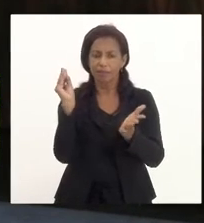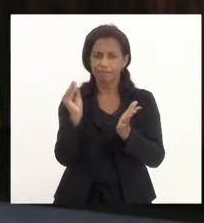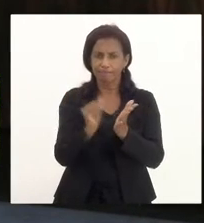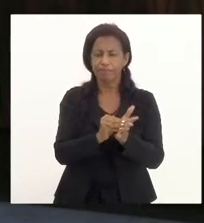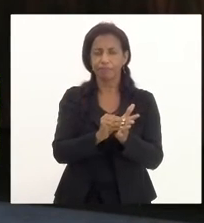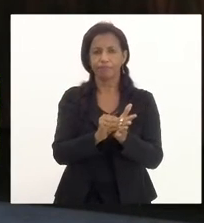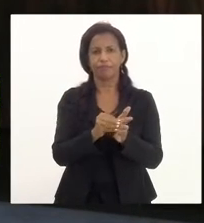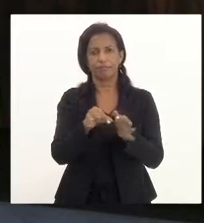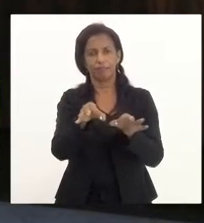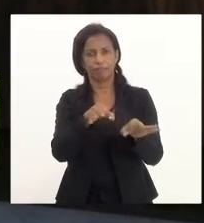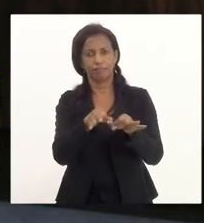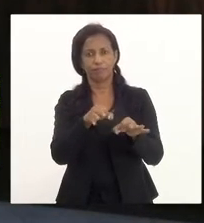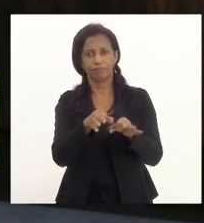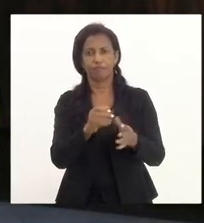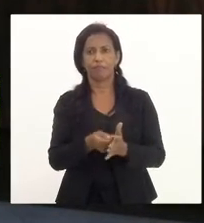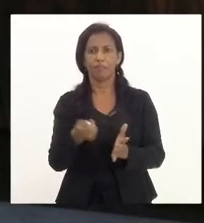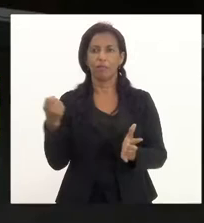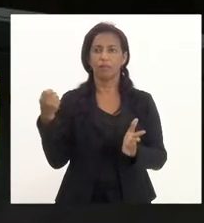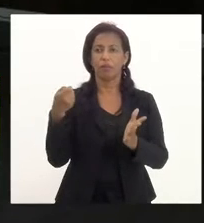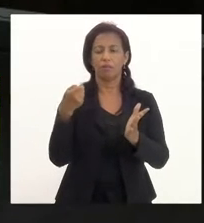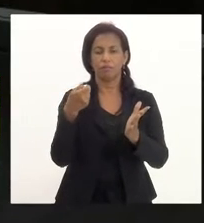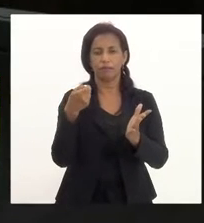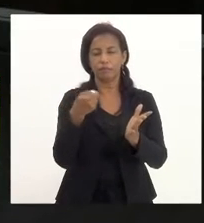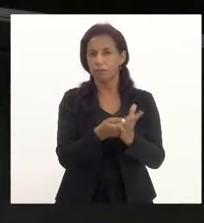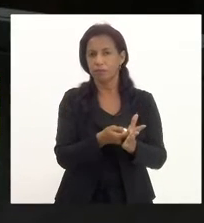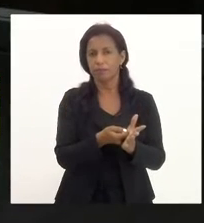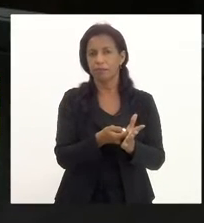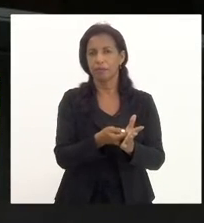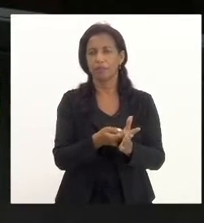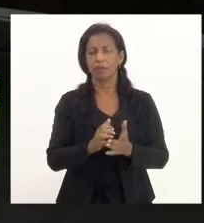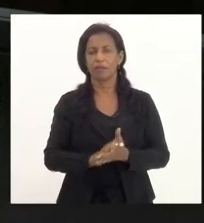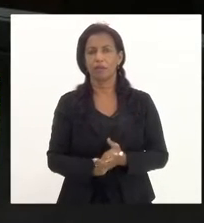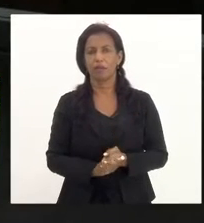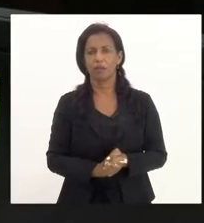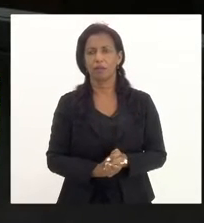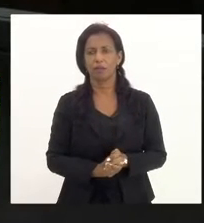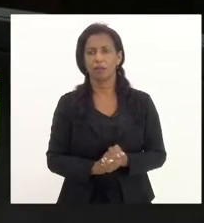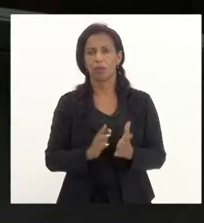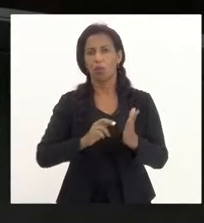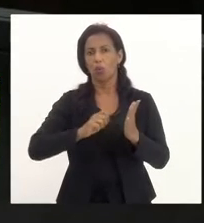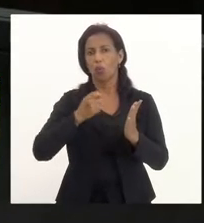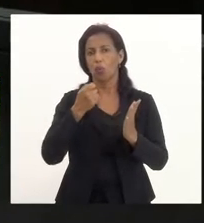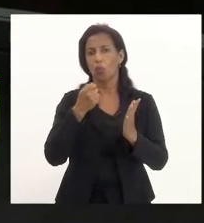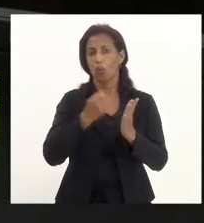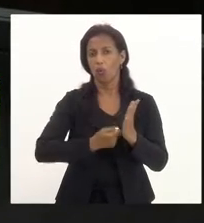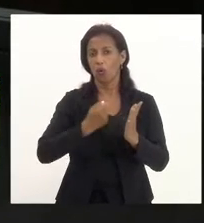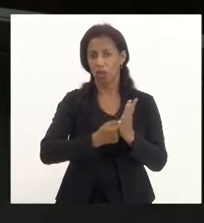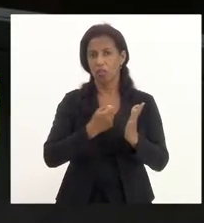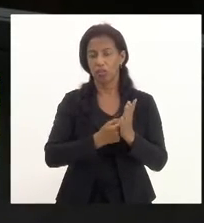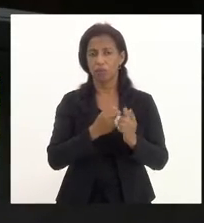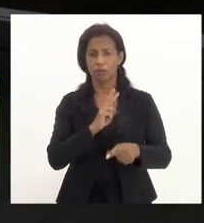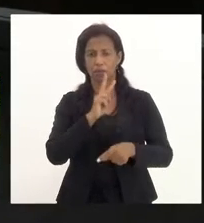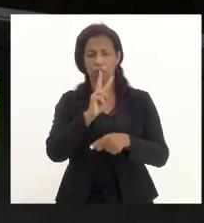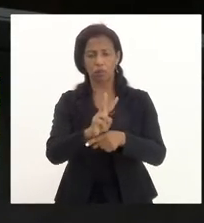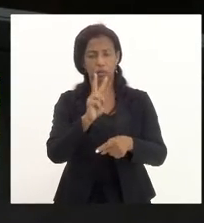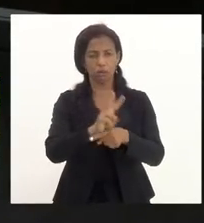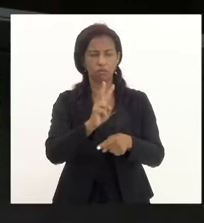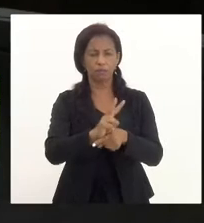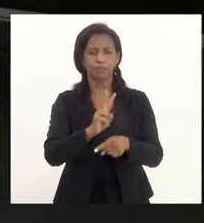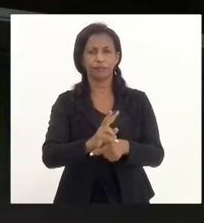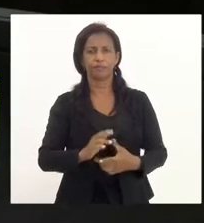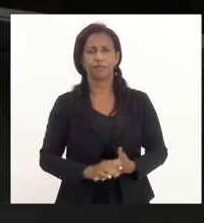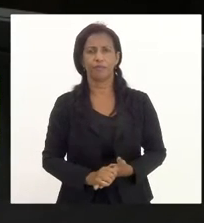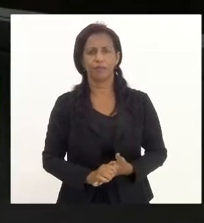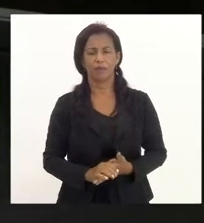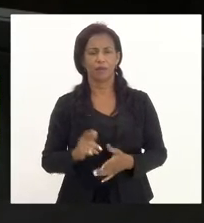ela não entra Para efeito de compra ou seja o regime ele ressalva porque